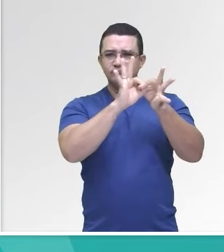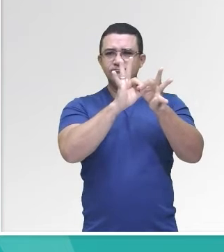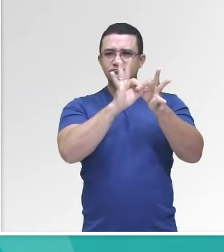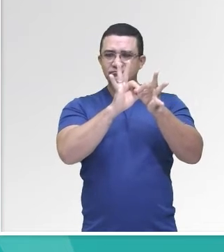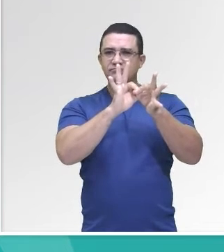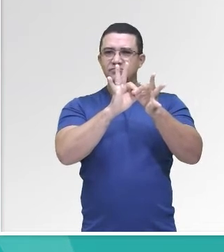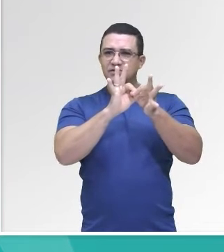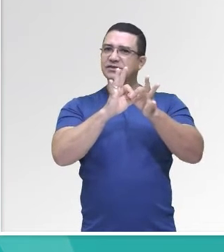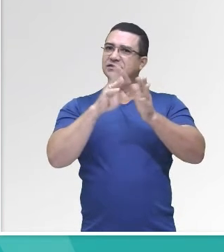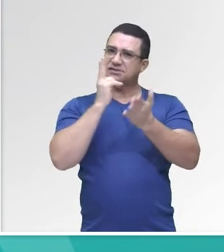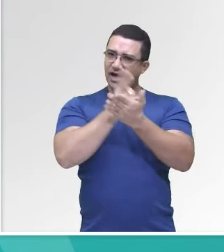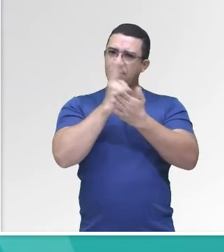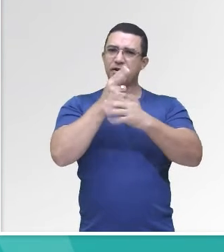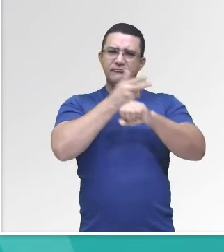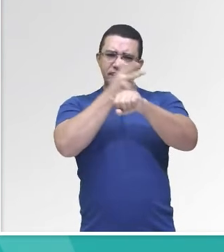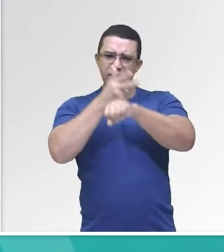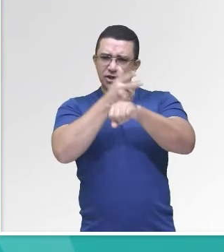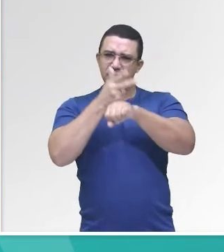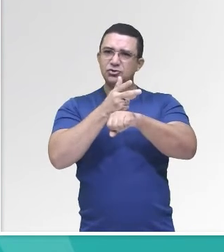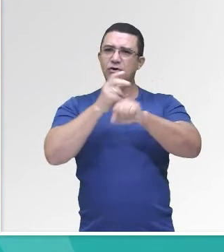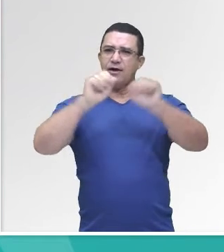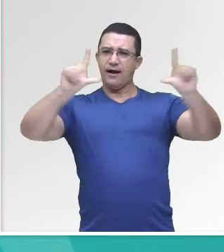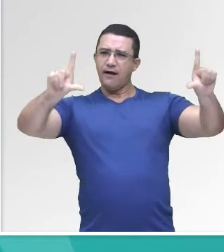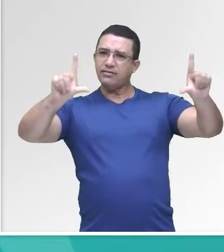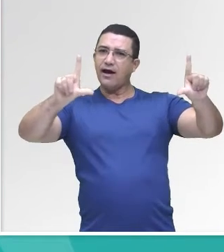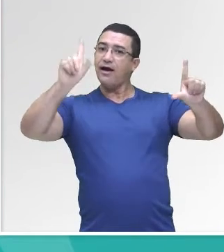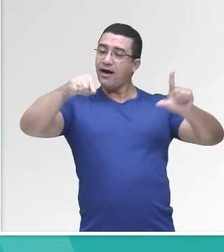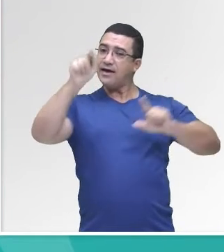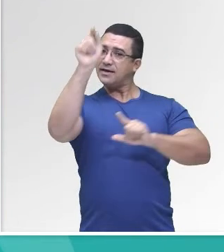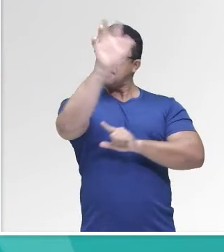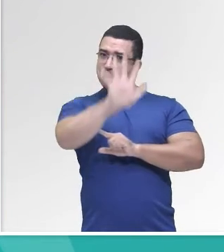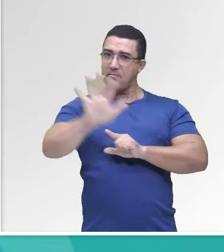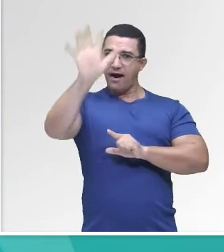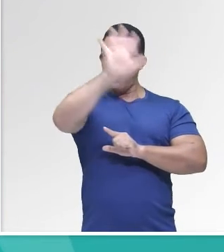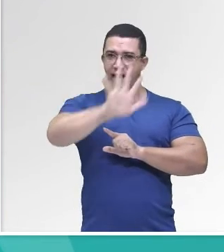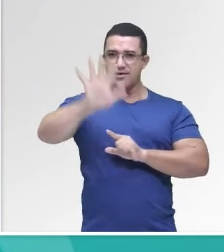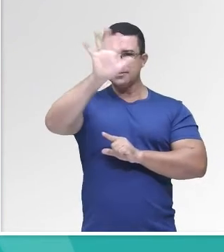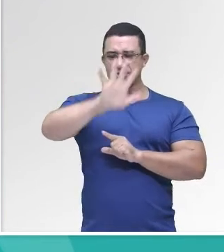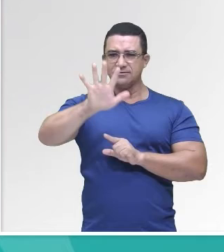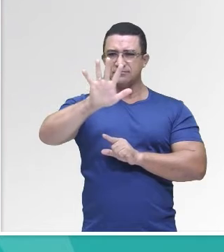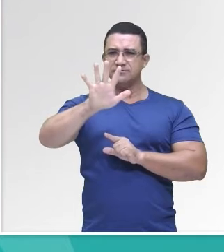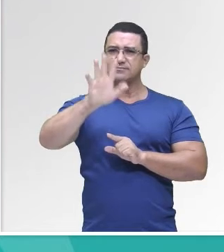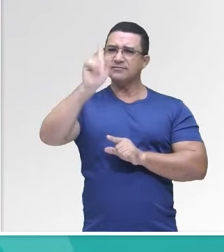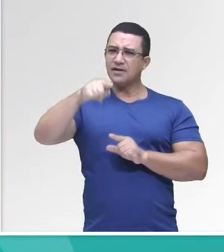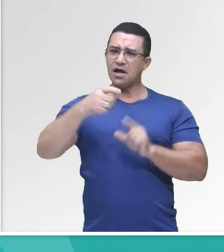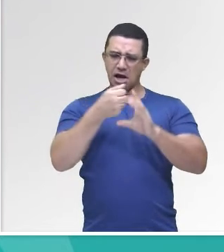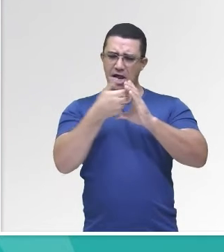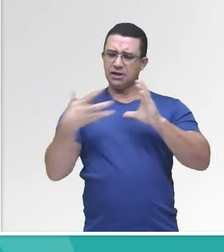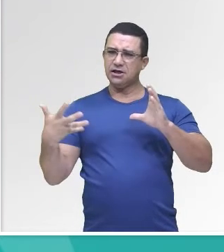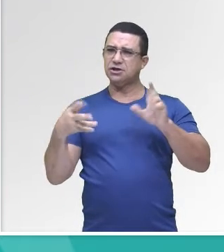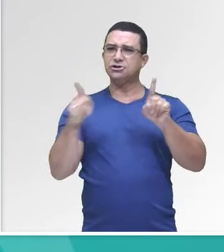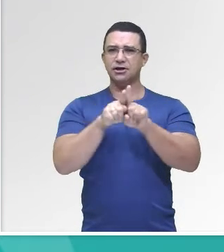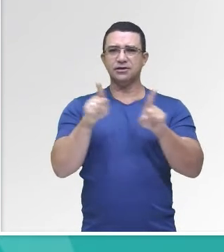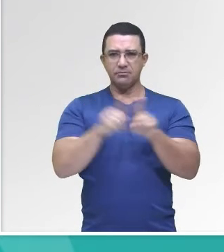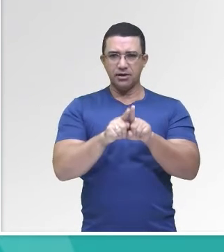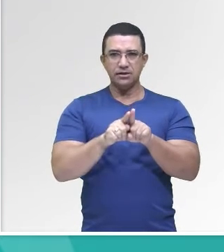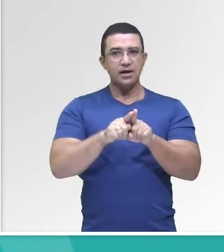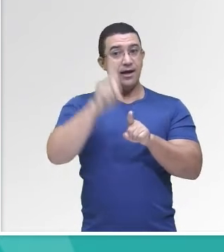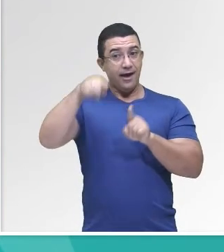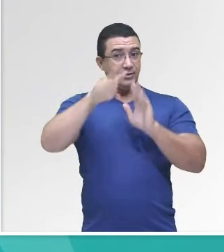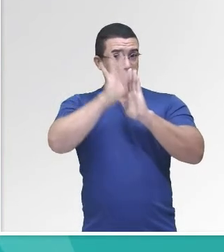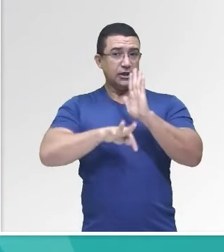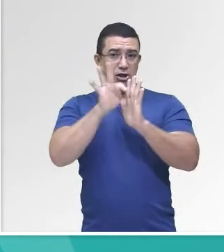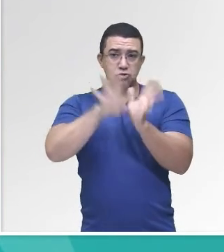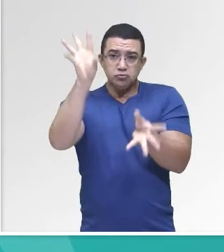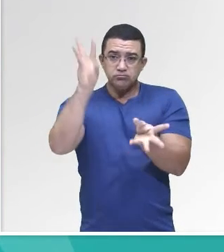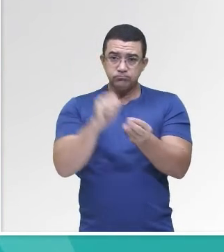imagem. E, em geral, esses textos se caracterizam por sua redundância e brevidade. Tanto